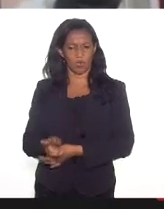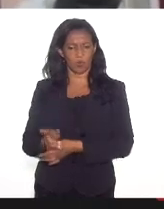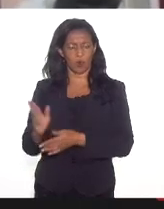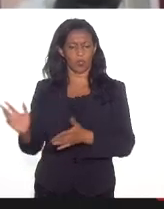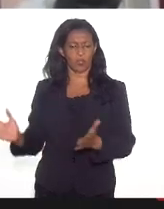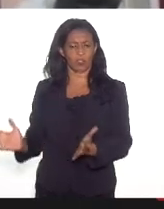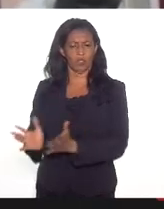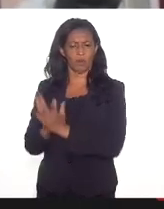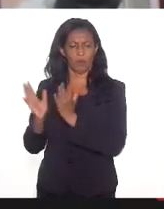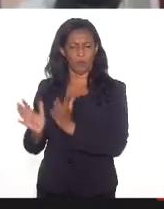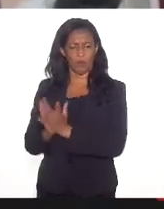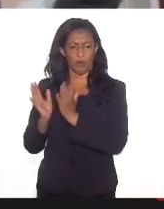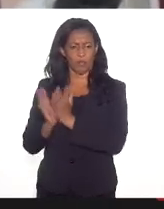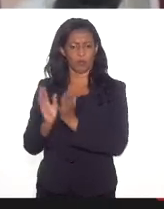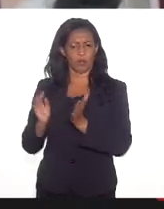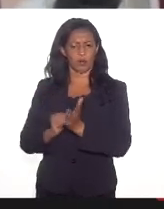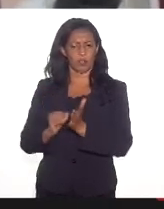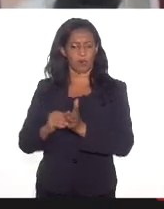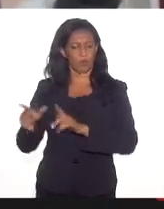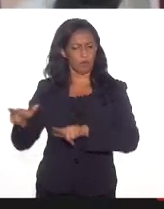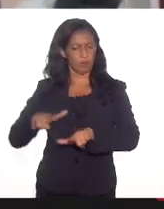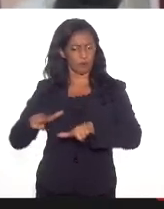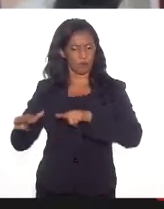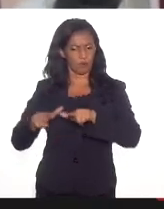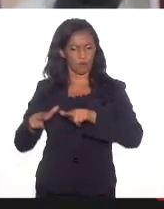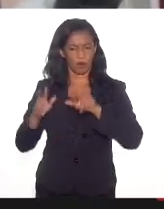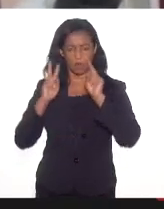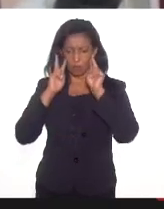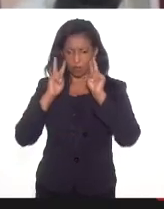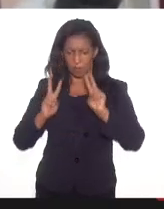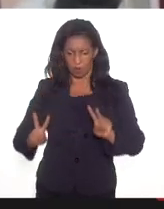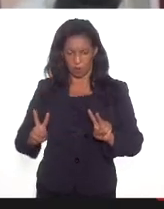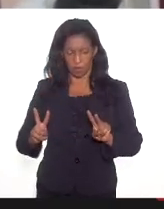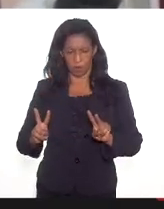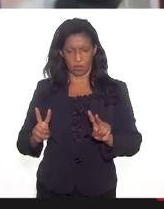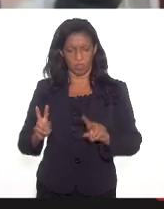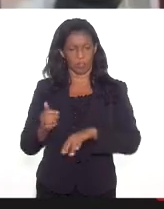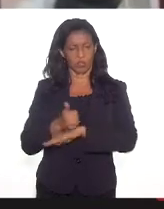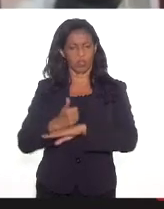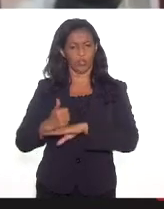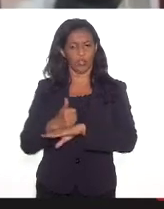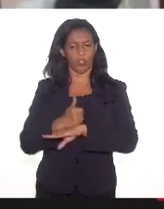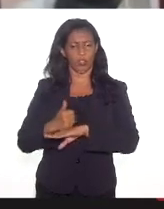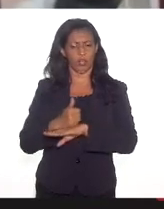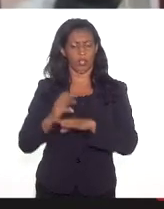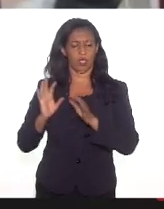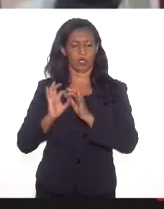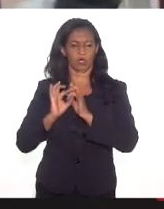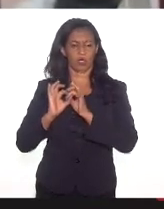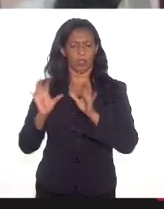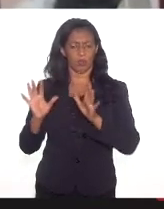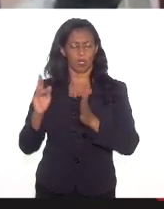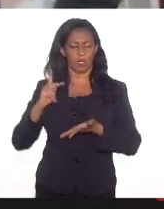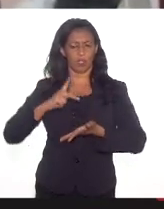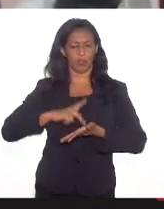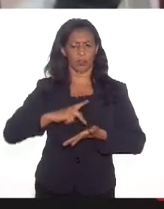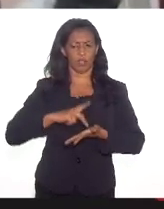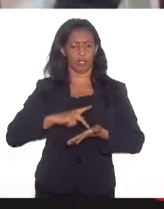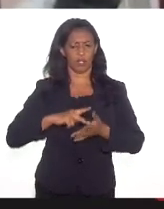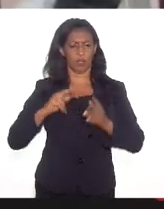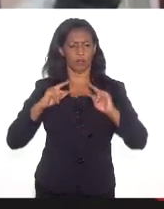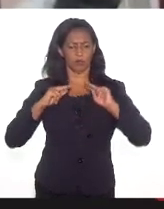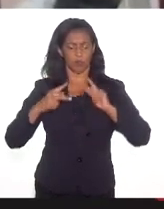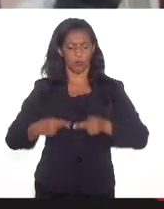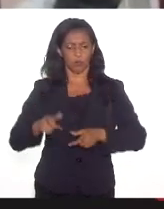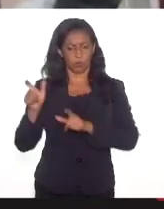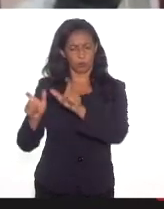pobreza ou do desemprego e do ponto de vista da dignidade da liberdade real do ser humano